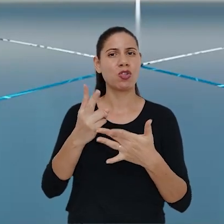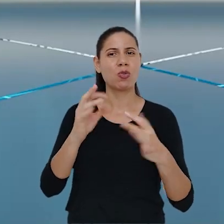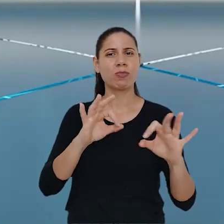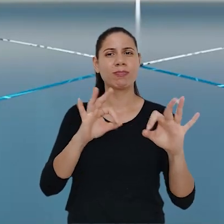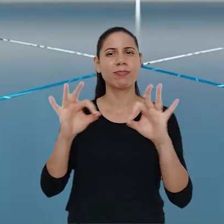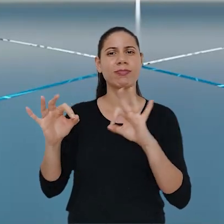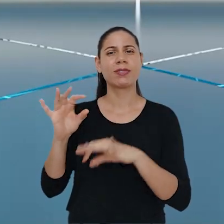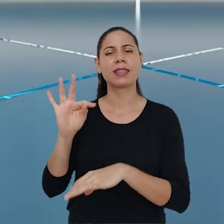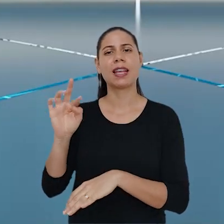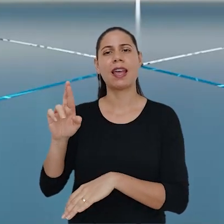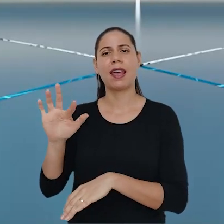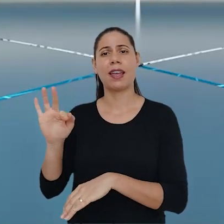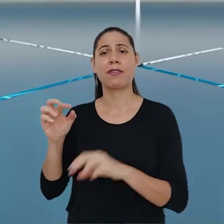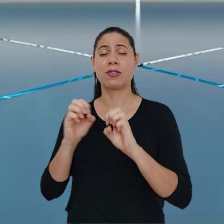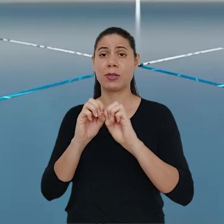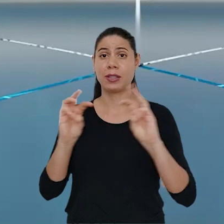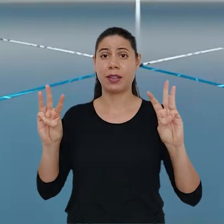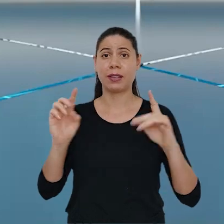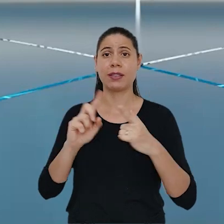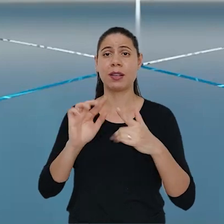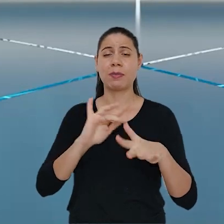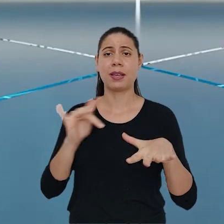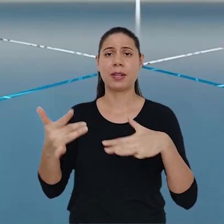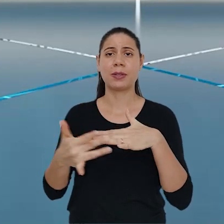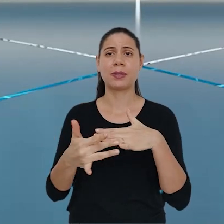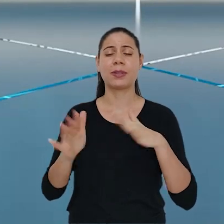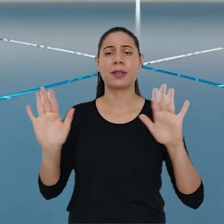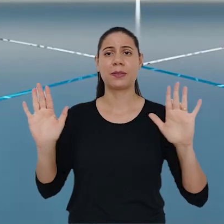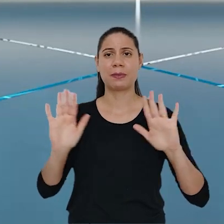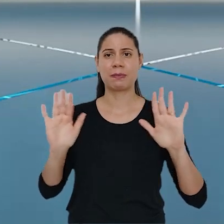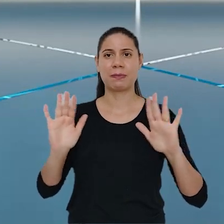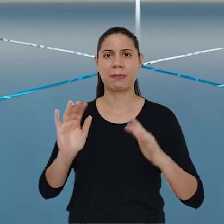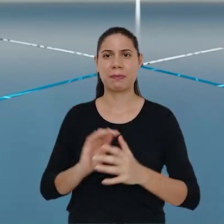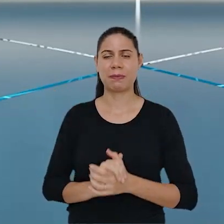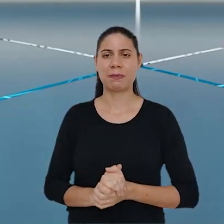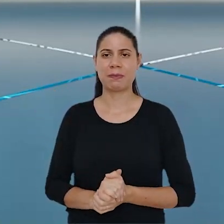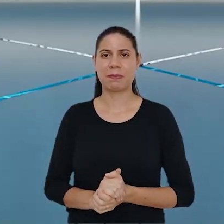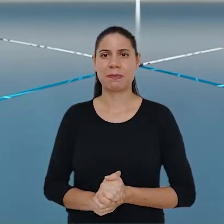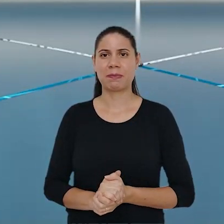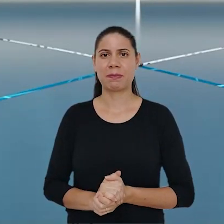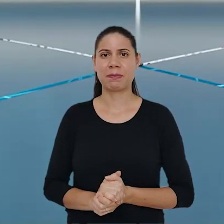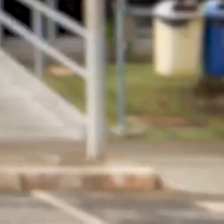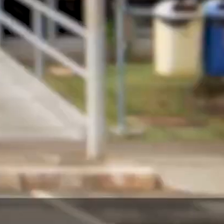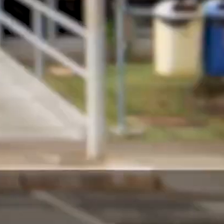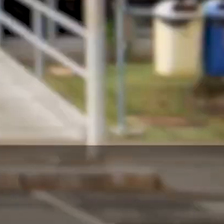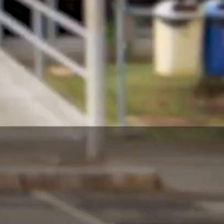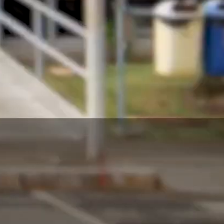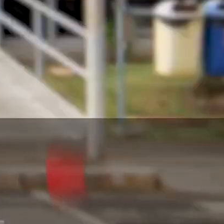Região no nosso portal e nas redes sociais. Até o próximo programa. Tchau!